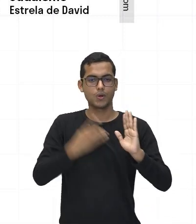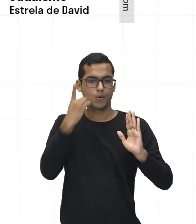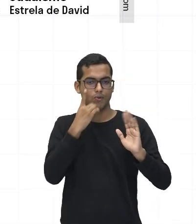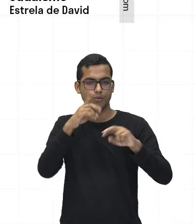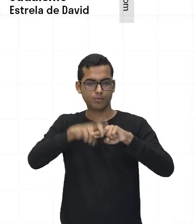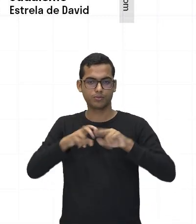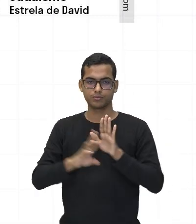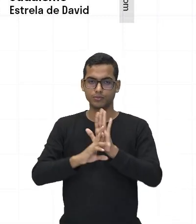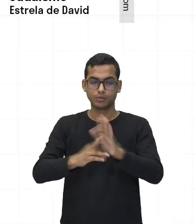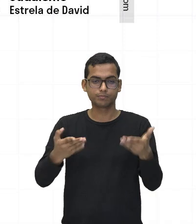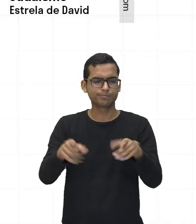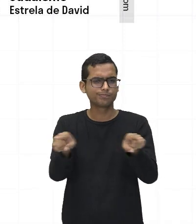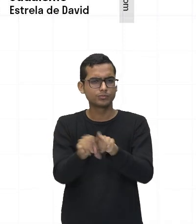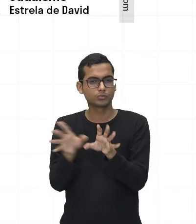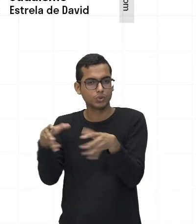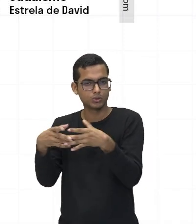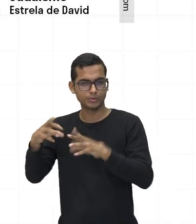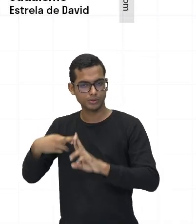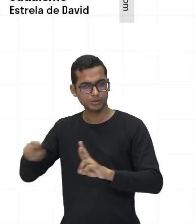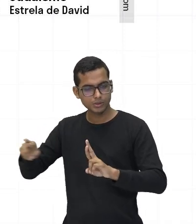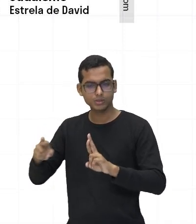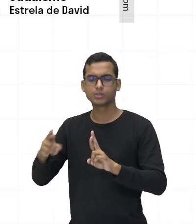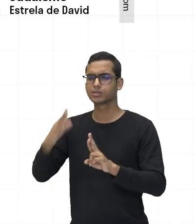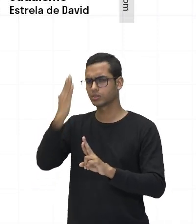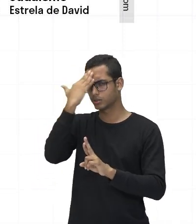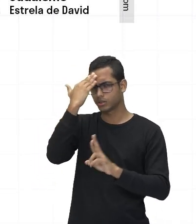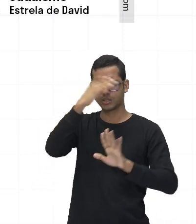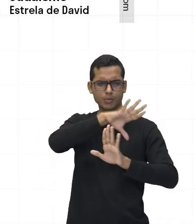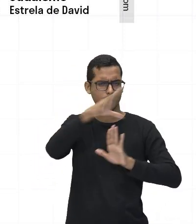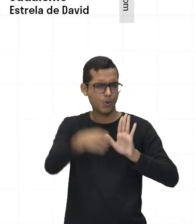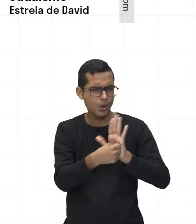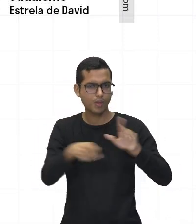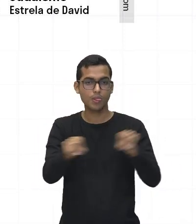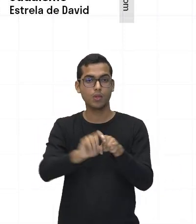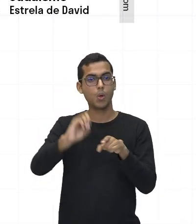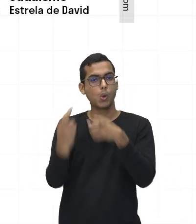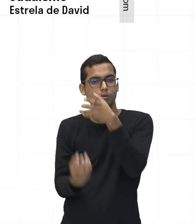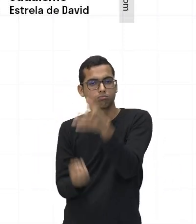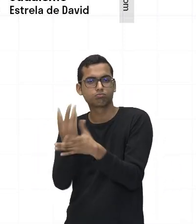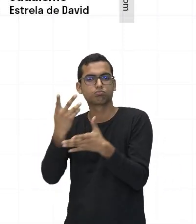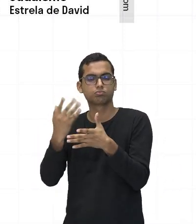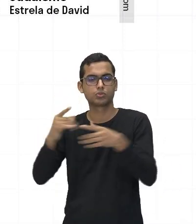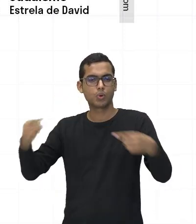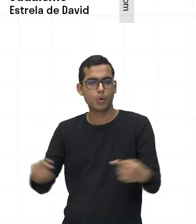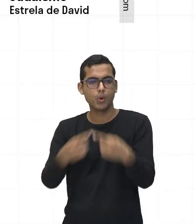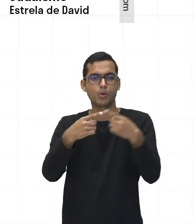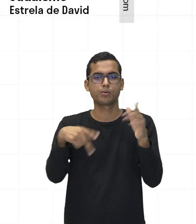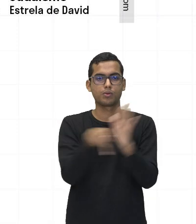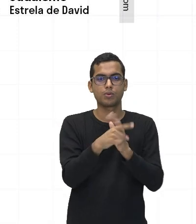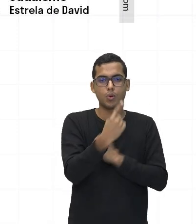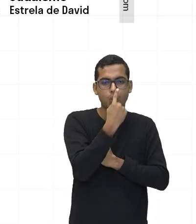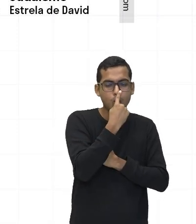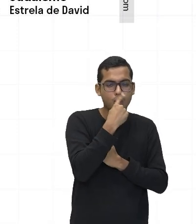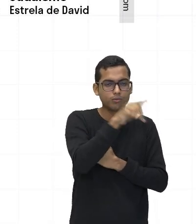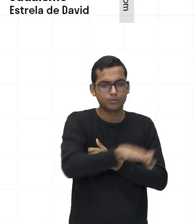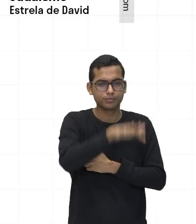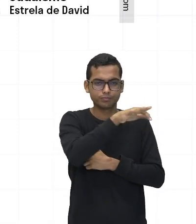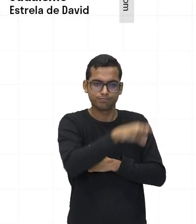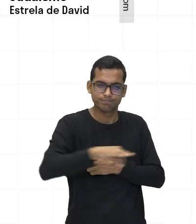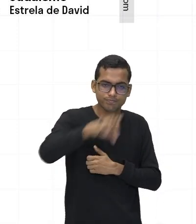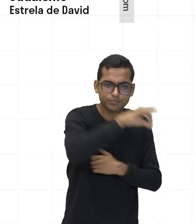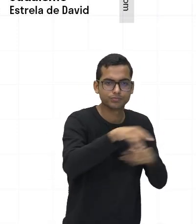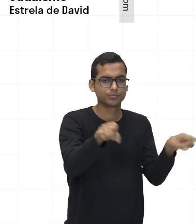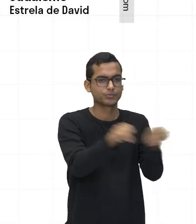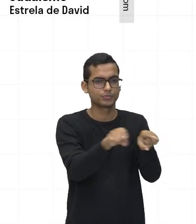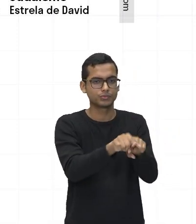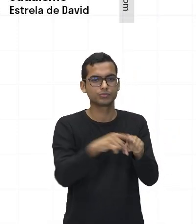Um grupo religioso reconhece ou cria símbolos de acordo com os laços